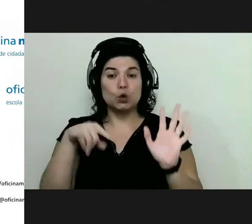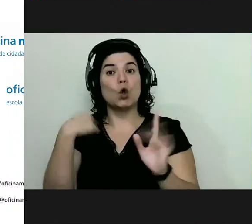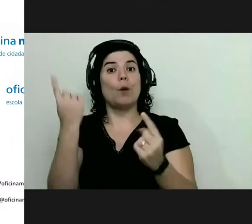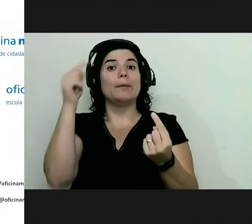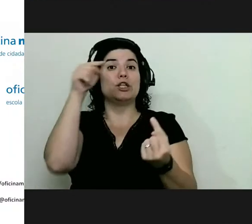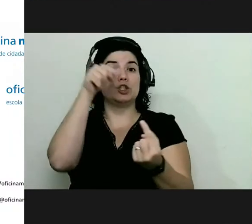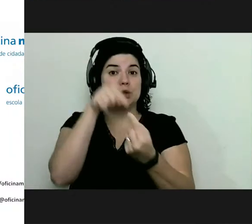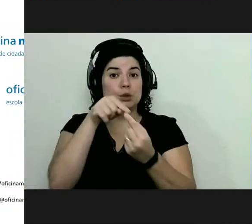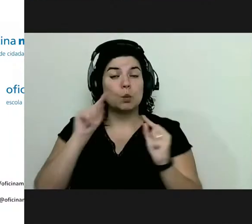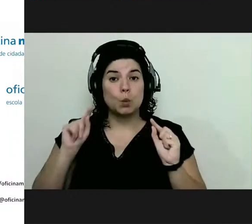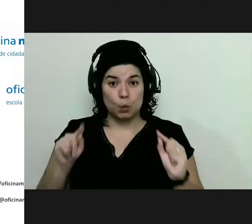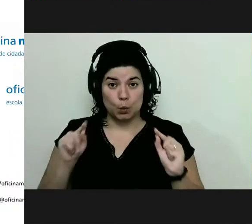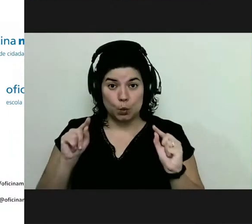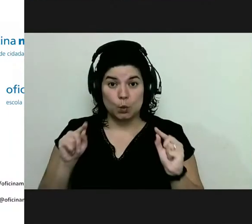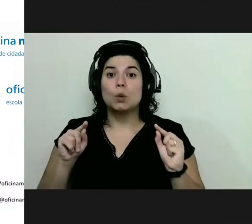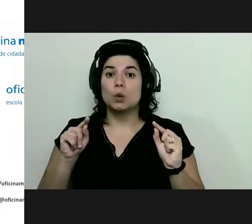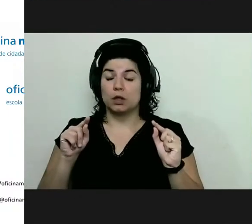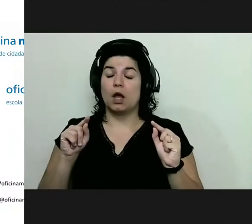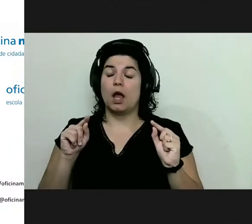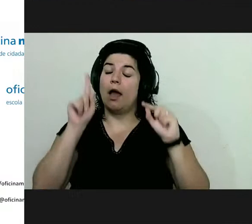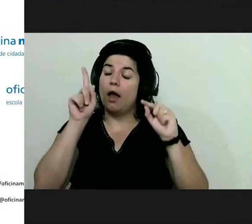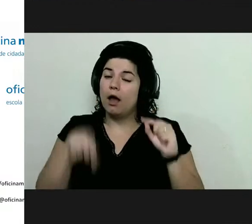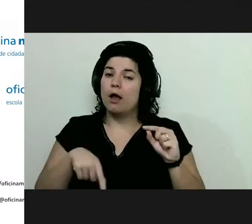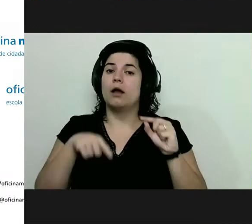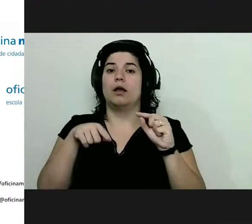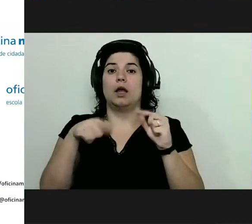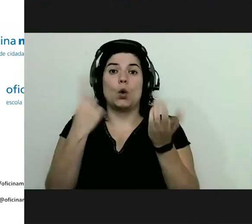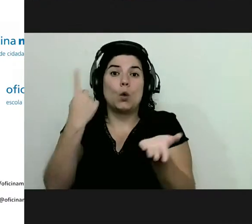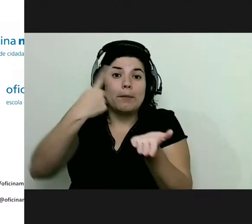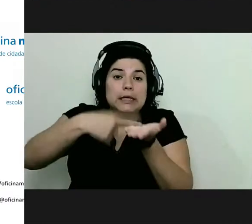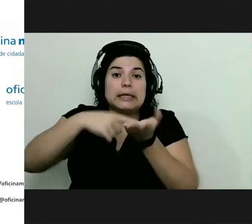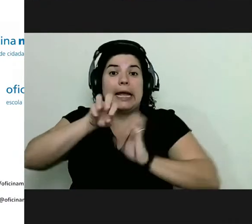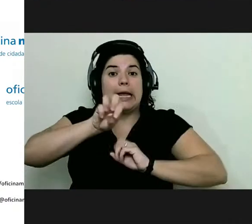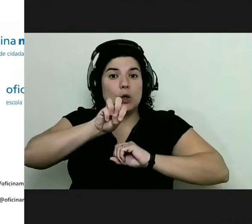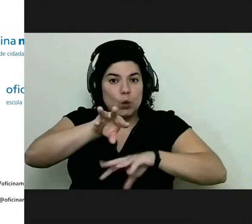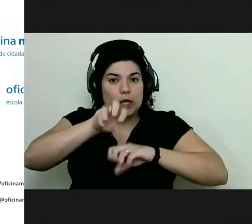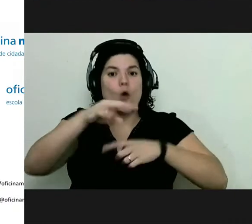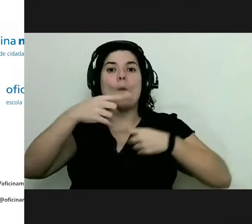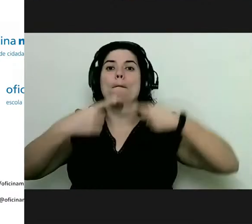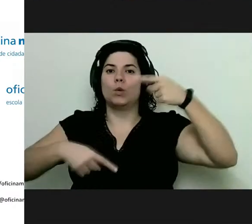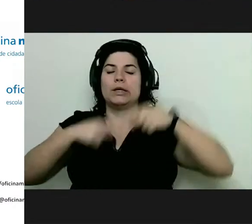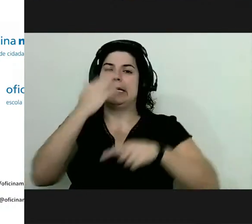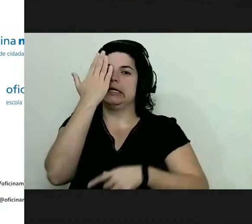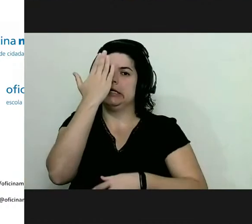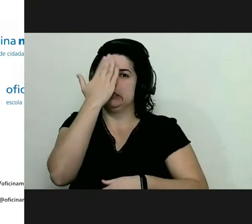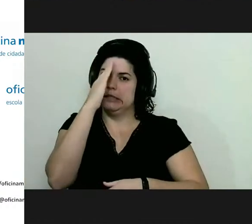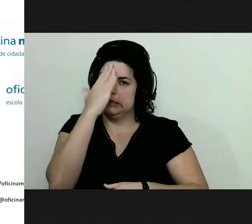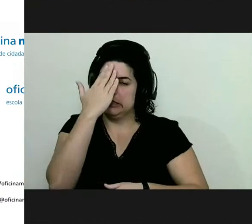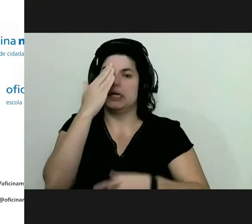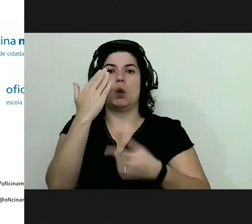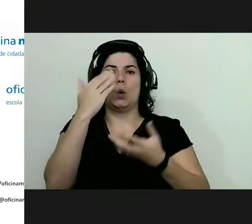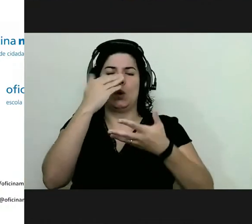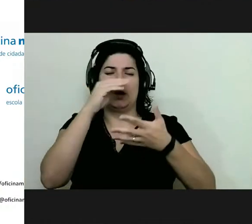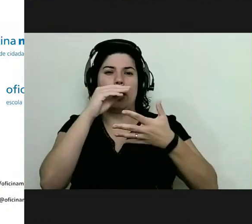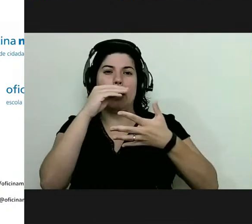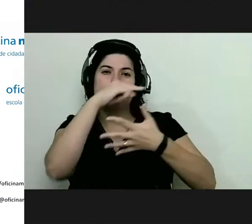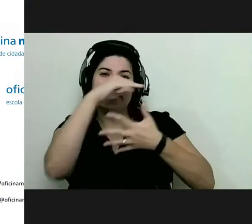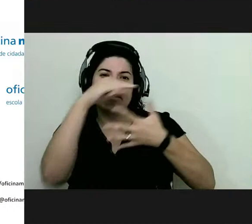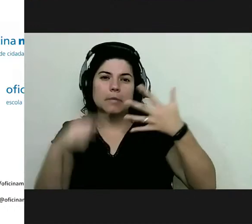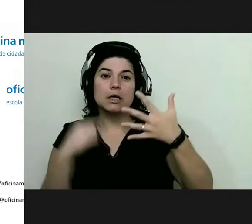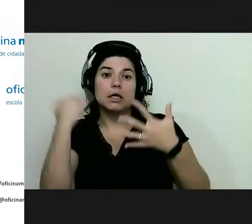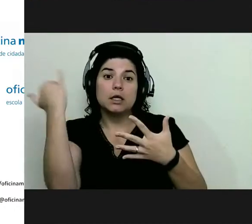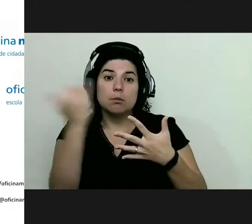nosso objetivo aqui não é fazer esse tipo de coisa nosso objetivo aqui é o compromisso com a educação política em compreendemos alguns aspectos importantes como eu tava dizendo